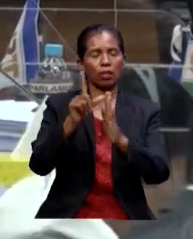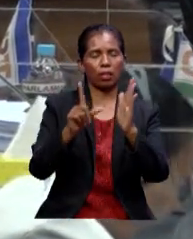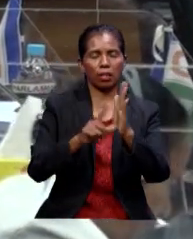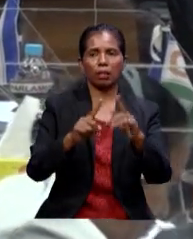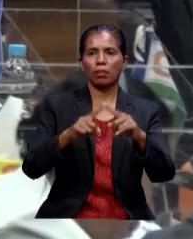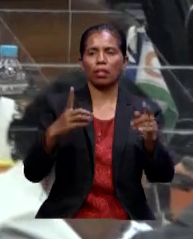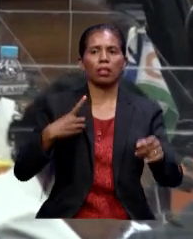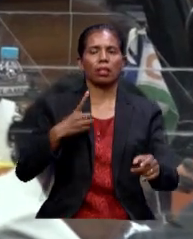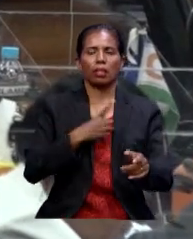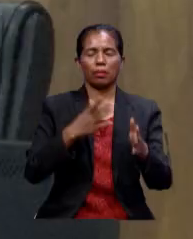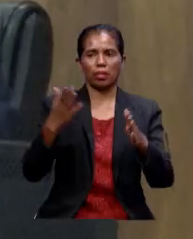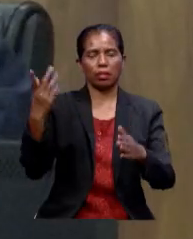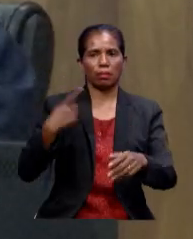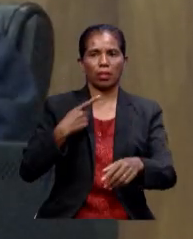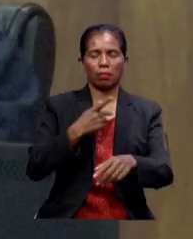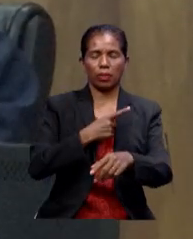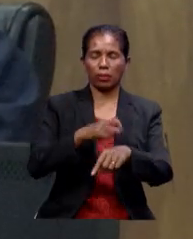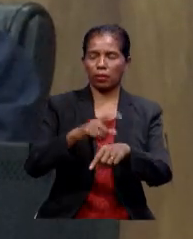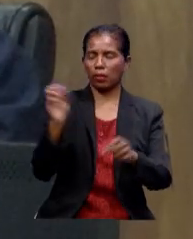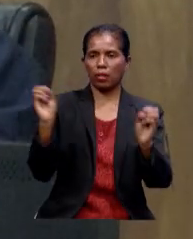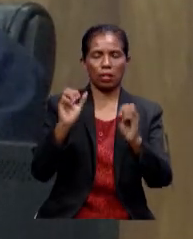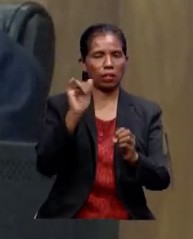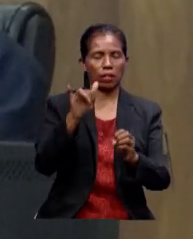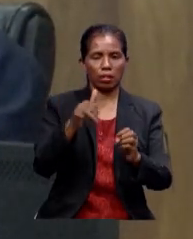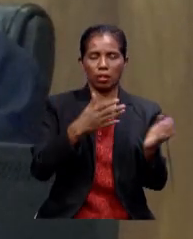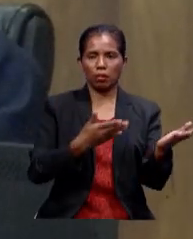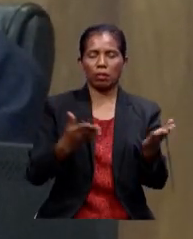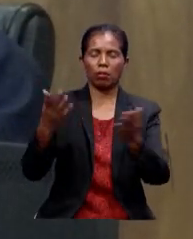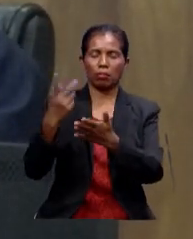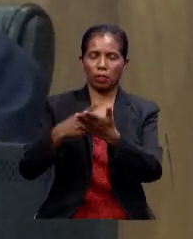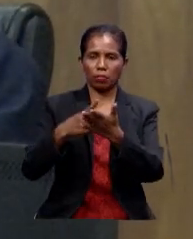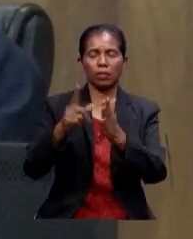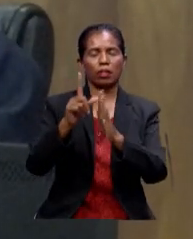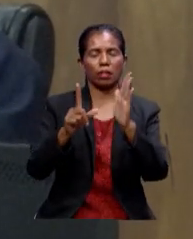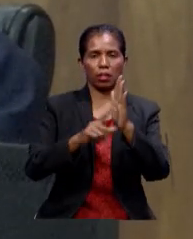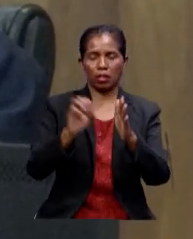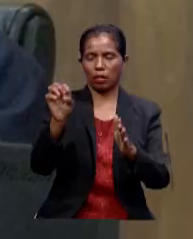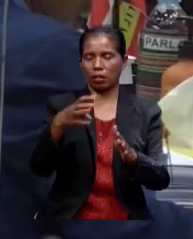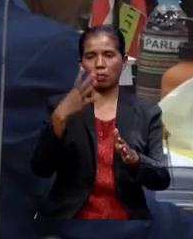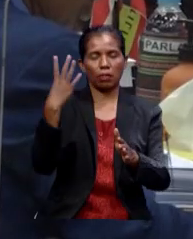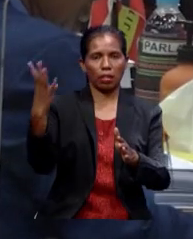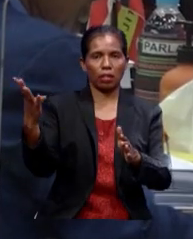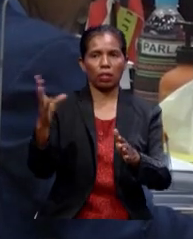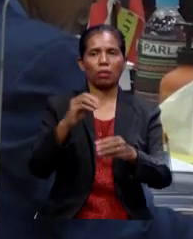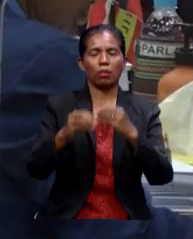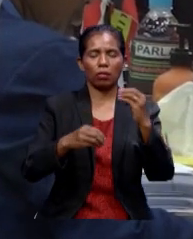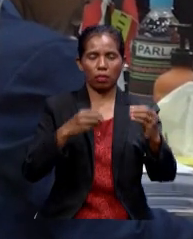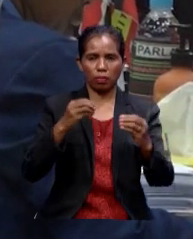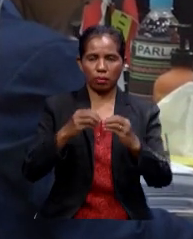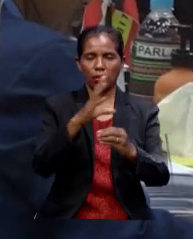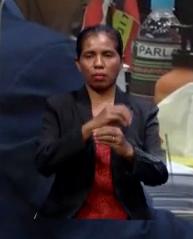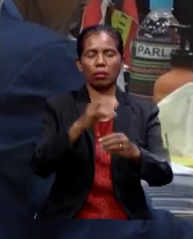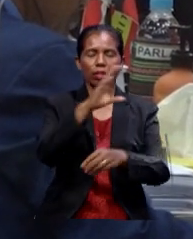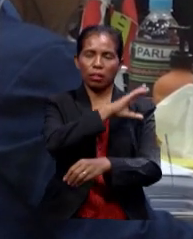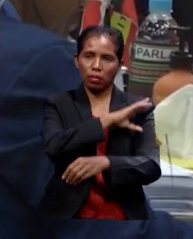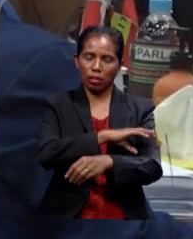maioria deputado e Parlamento Nacional la concorda. Hodi haruka hikas proposta lei número 1900 bara quinta, regime jurídico segurança